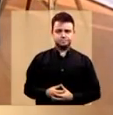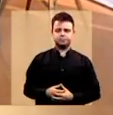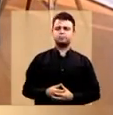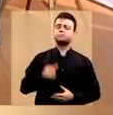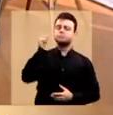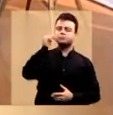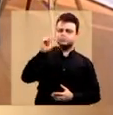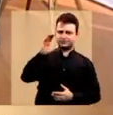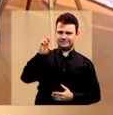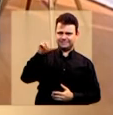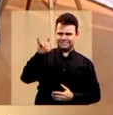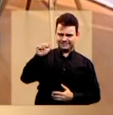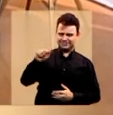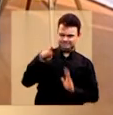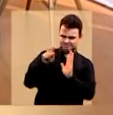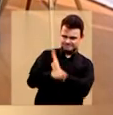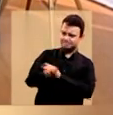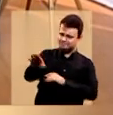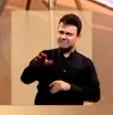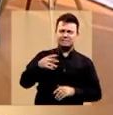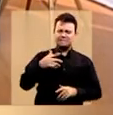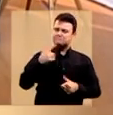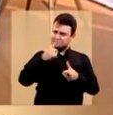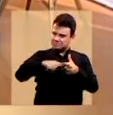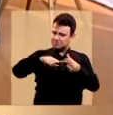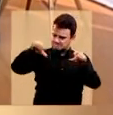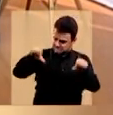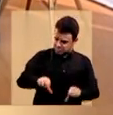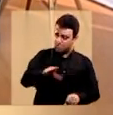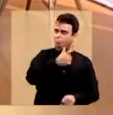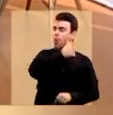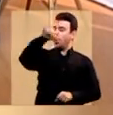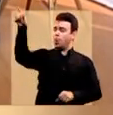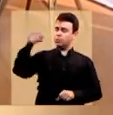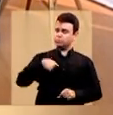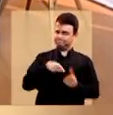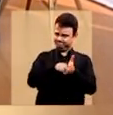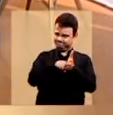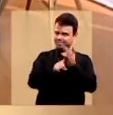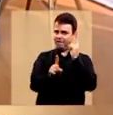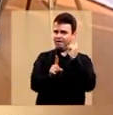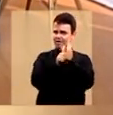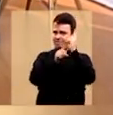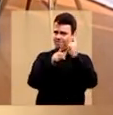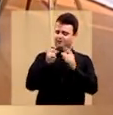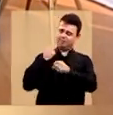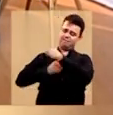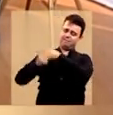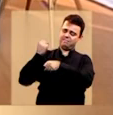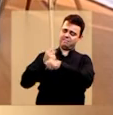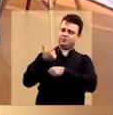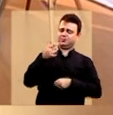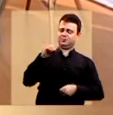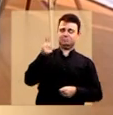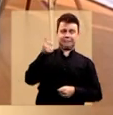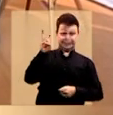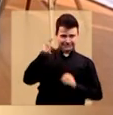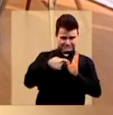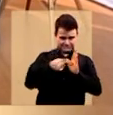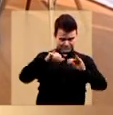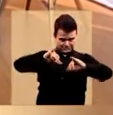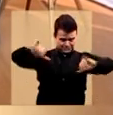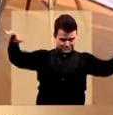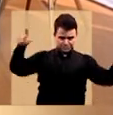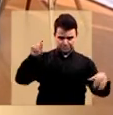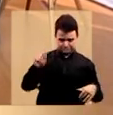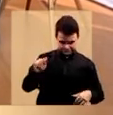O Cecília, quando a gente pensa que não podia piorar, a gente tem um dado que eu gostaria que você comentasse, uma pesquisa de 2015, segundo o